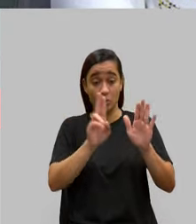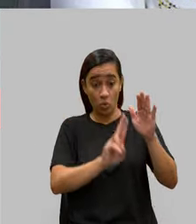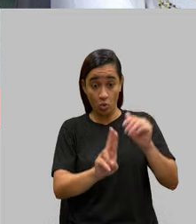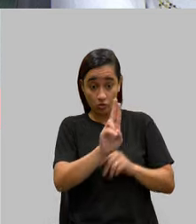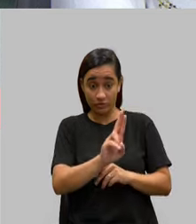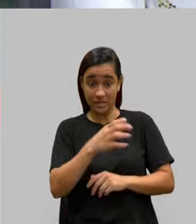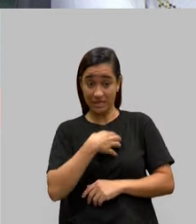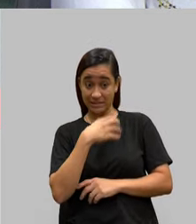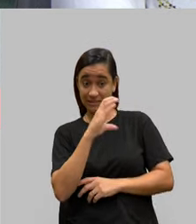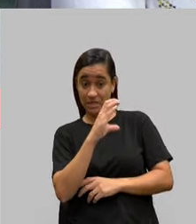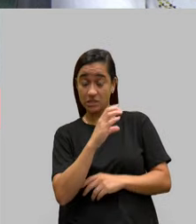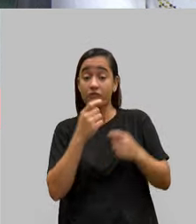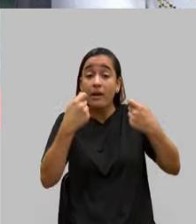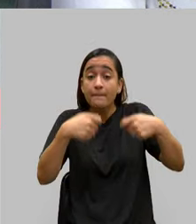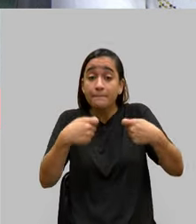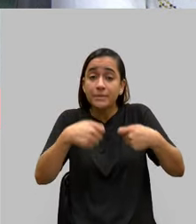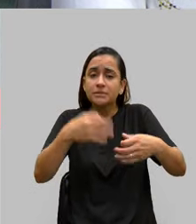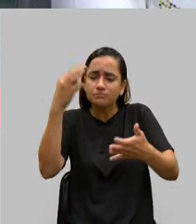pros